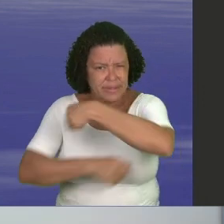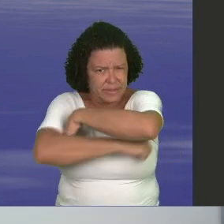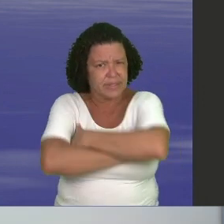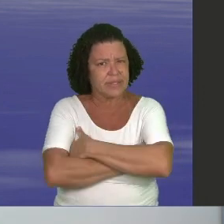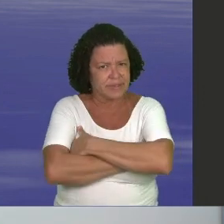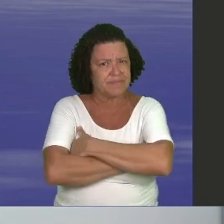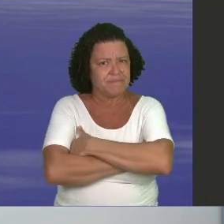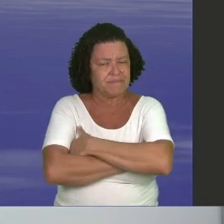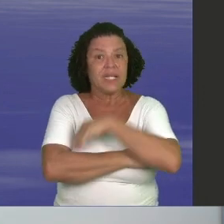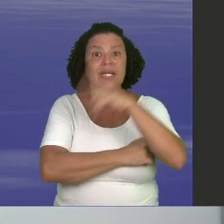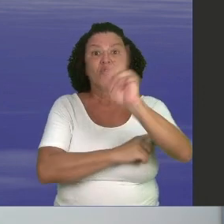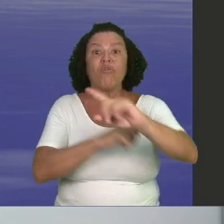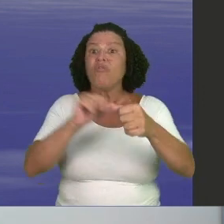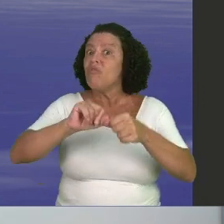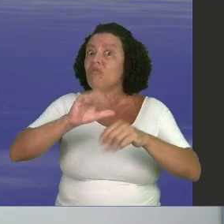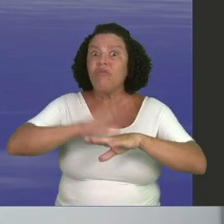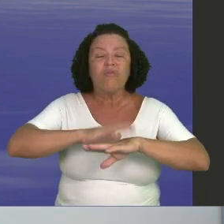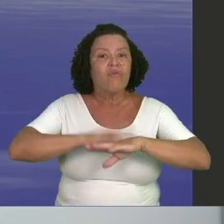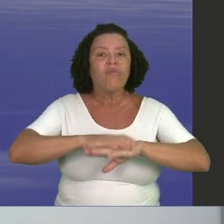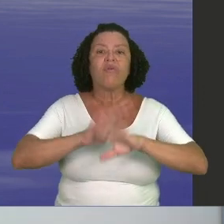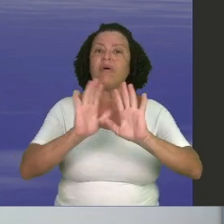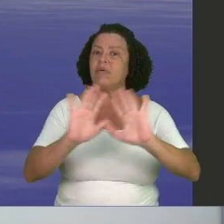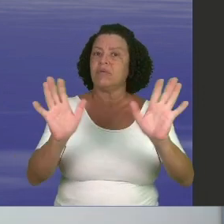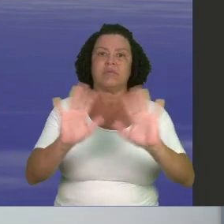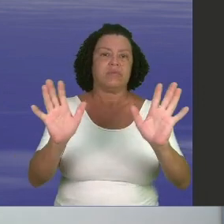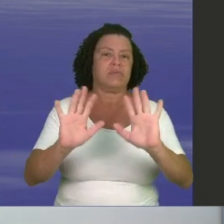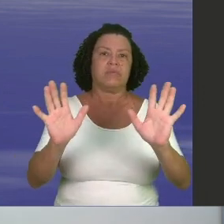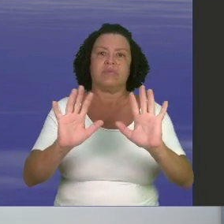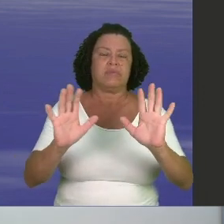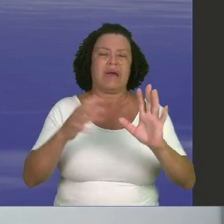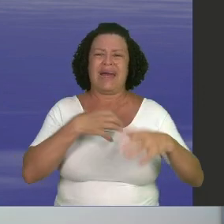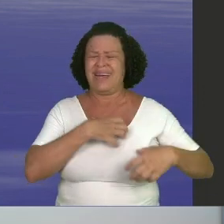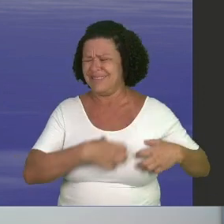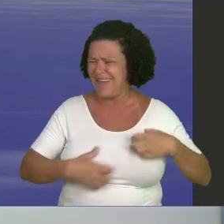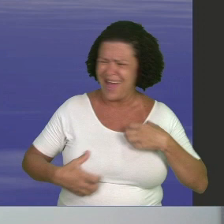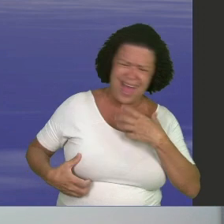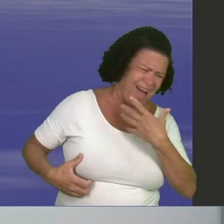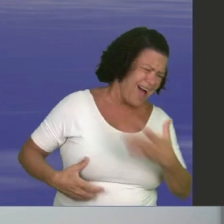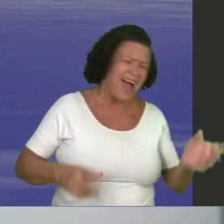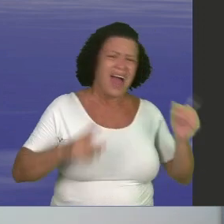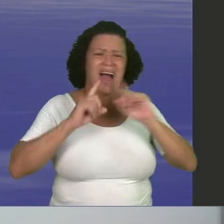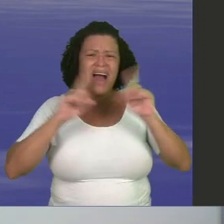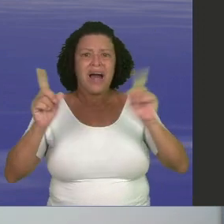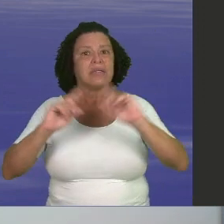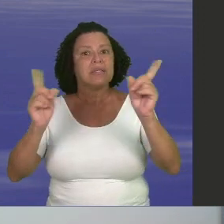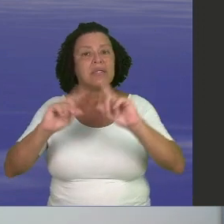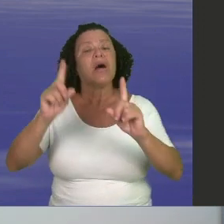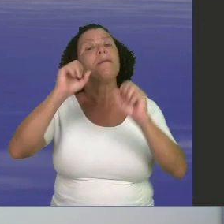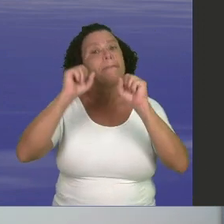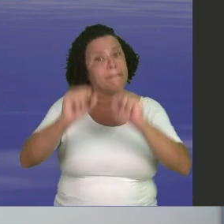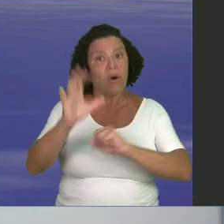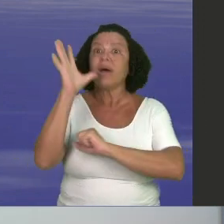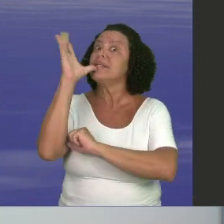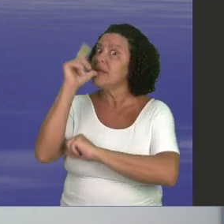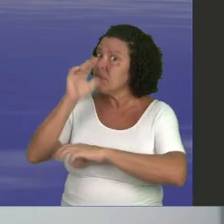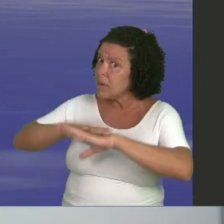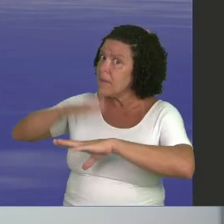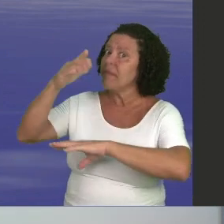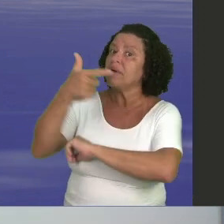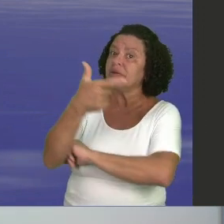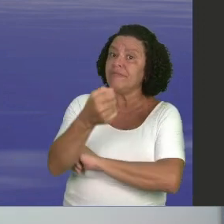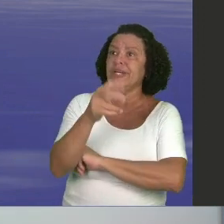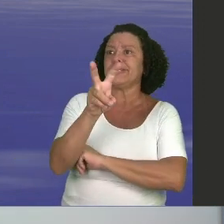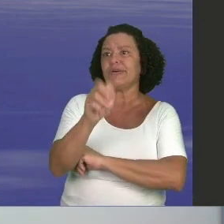Não faça um martírio à sua vida, porque pode demorar mais 20,